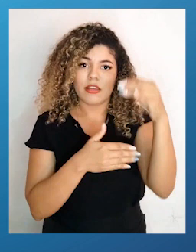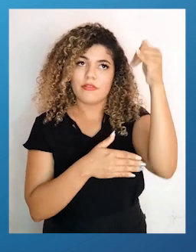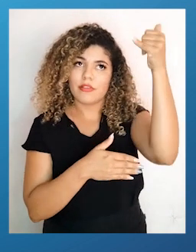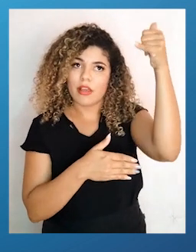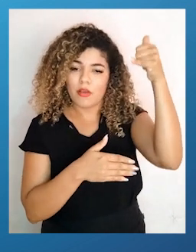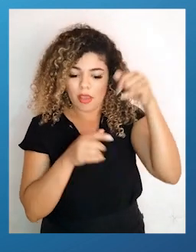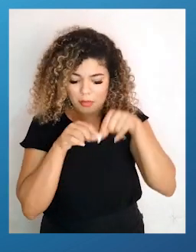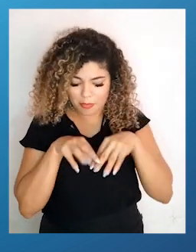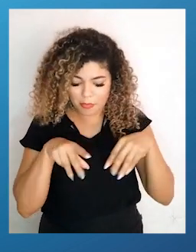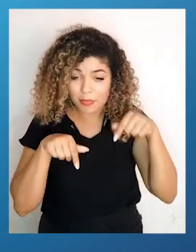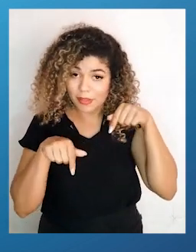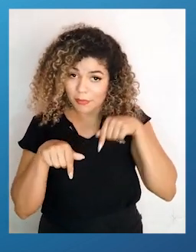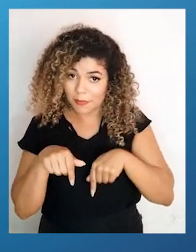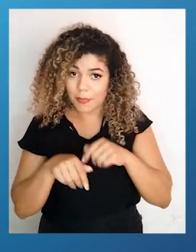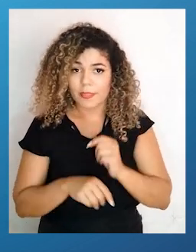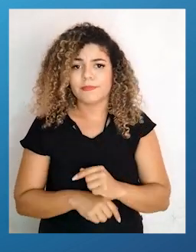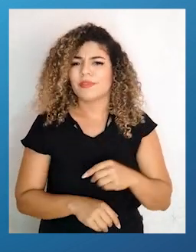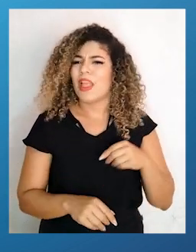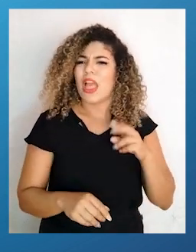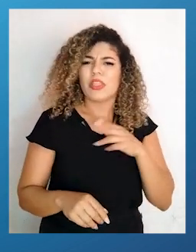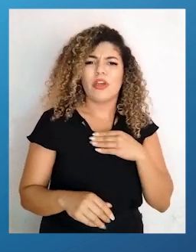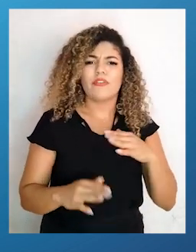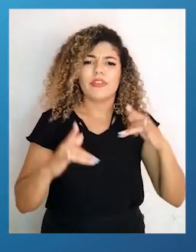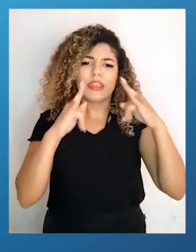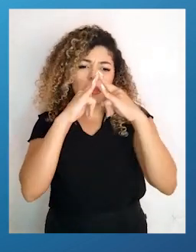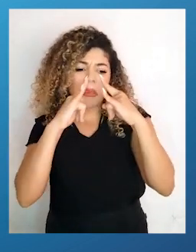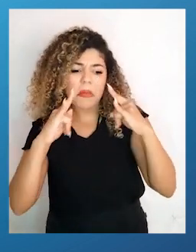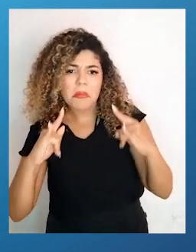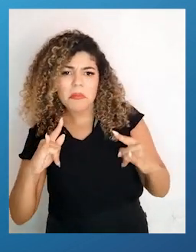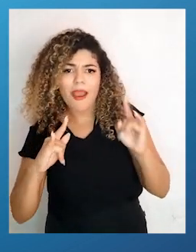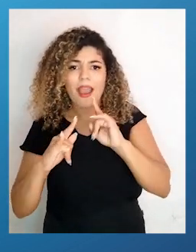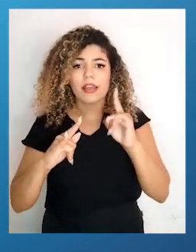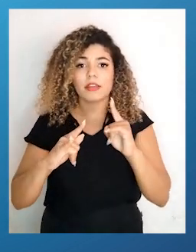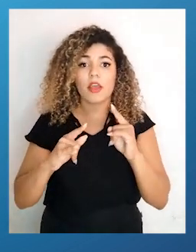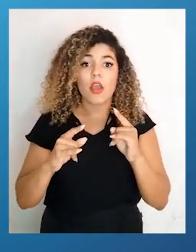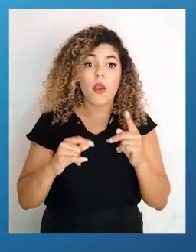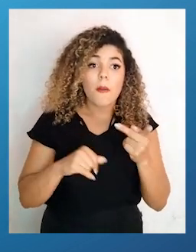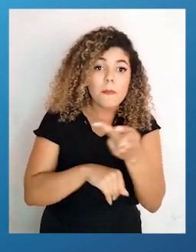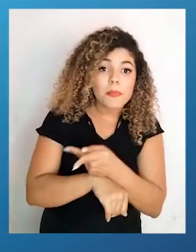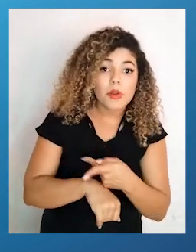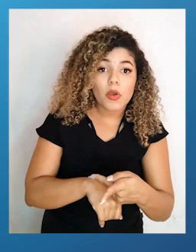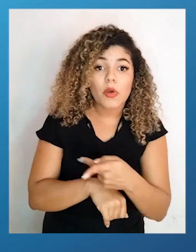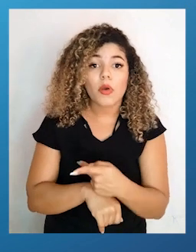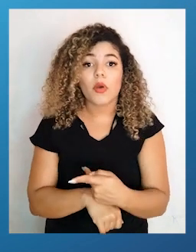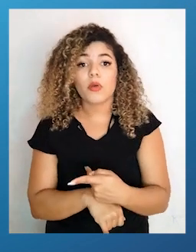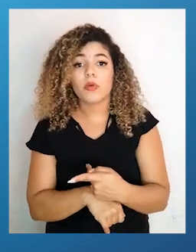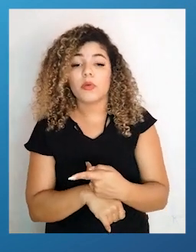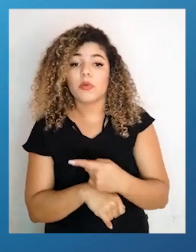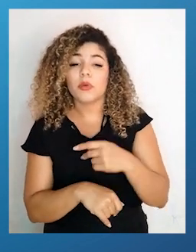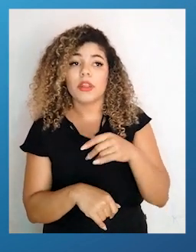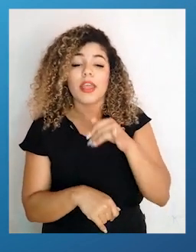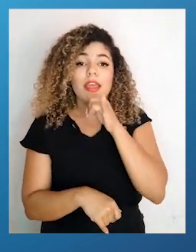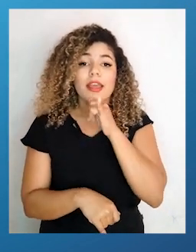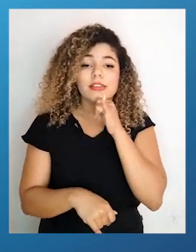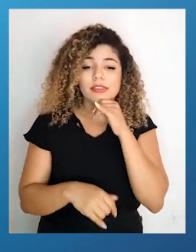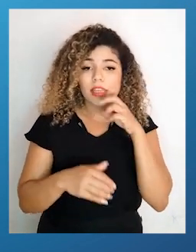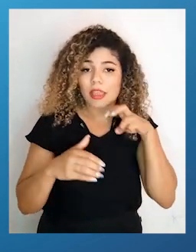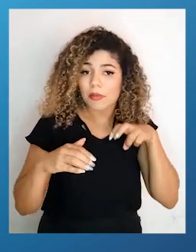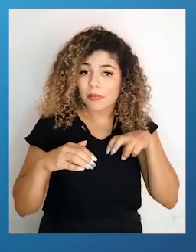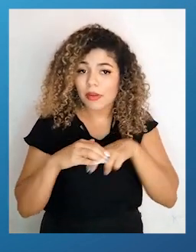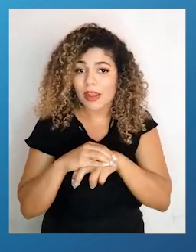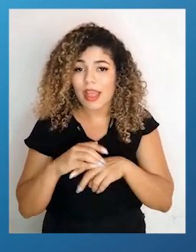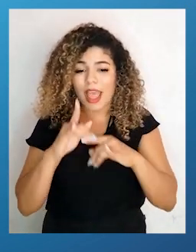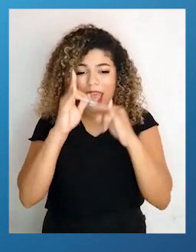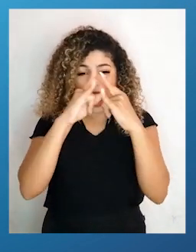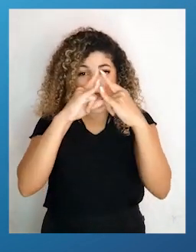terra. Não fique dentro de barracas. Procure abrigo em vales, depressões no solo. As hastes das barracas de campo,